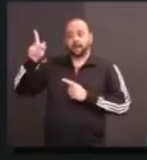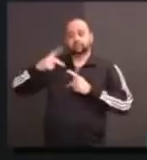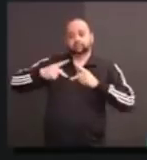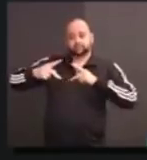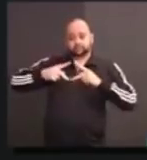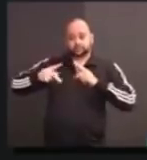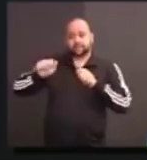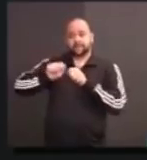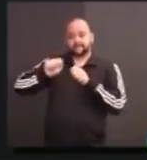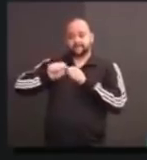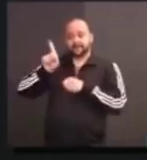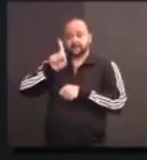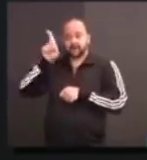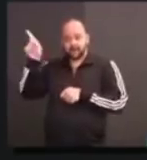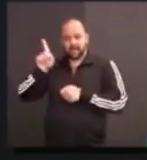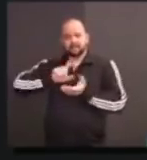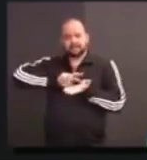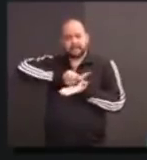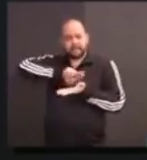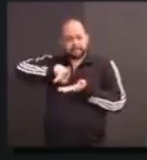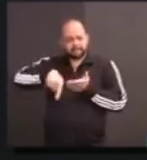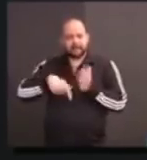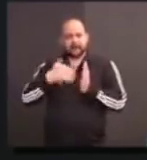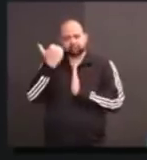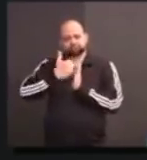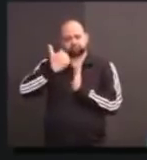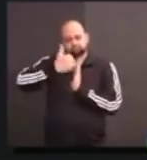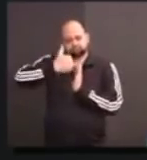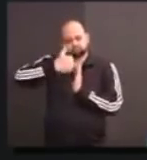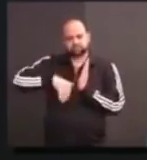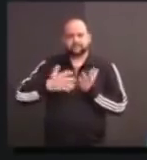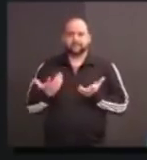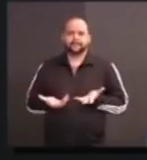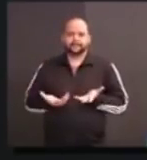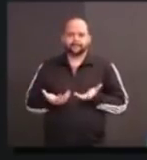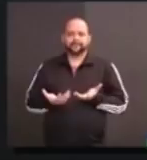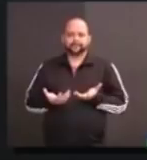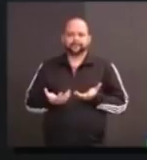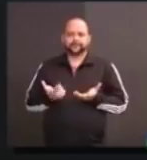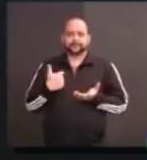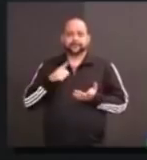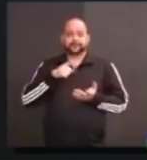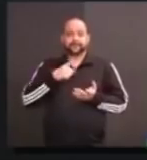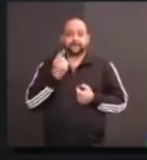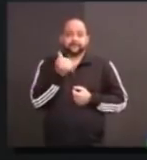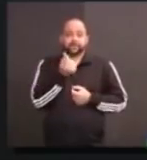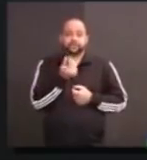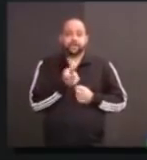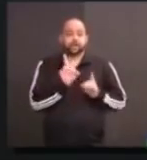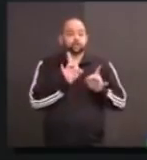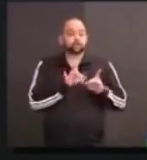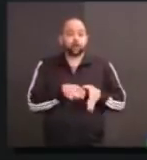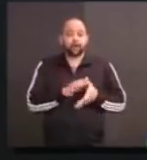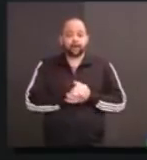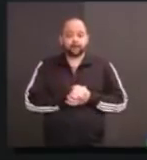Campos fez lá tantas promoções que sobrou dinheiro.